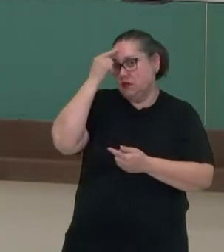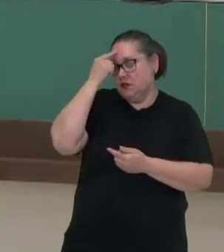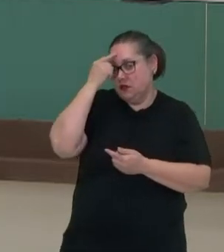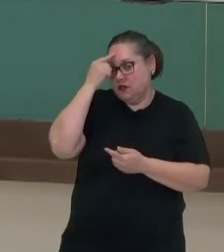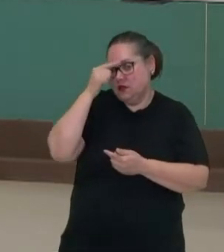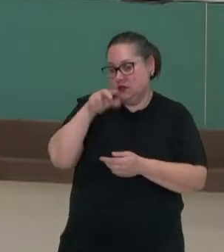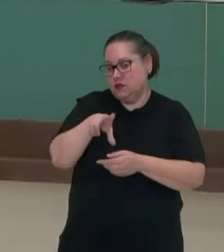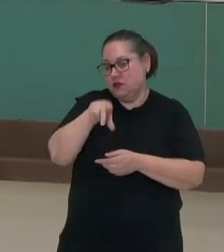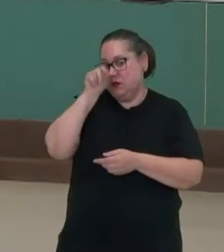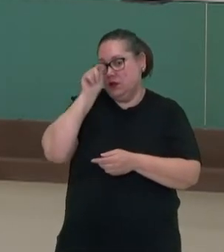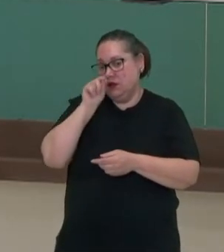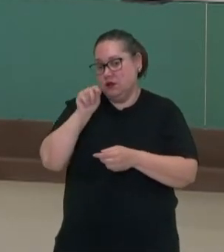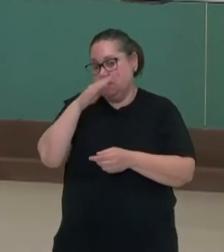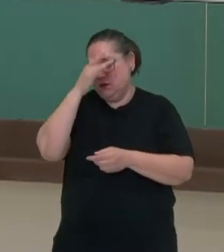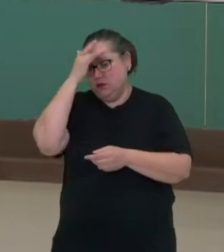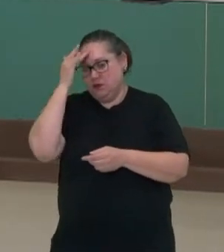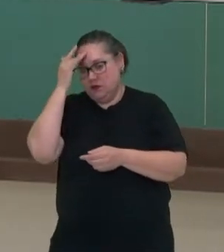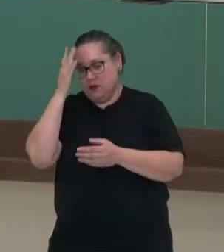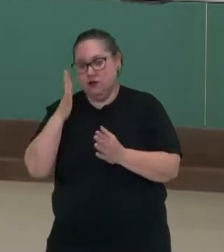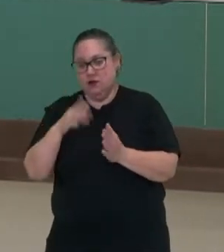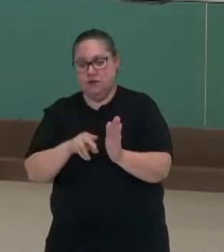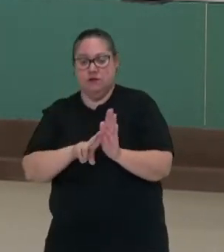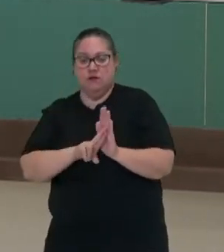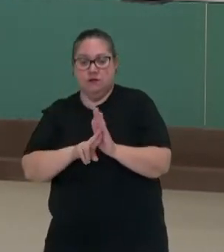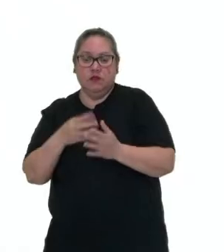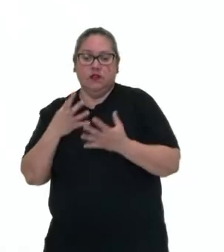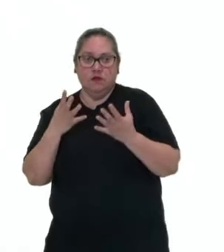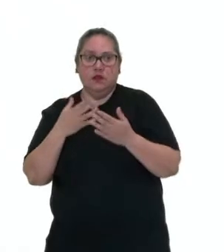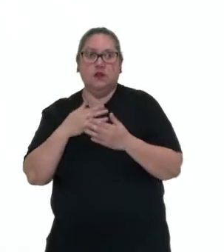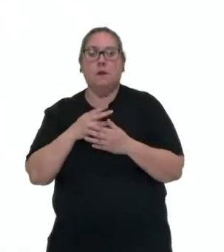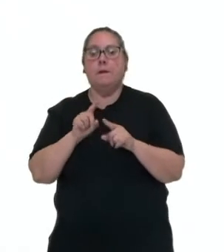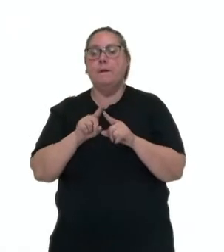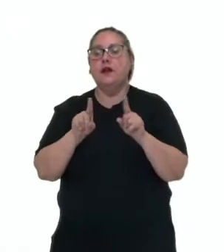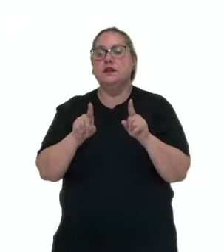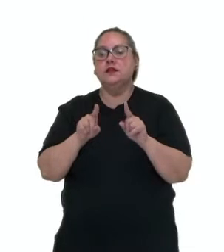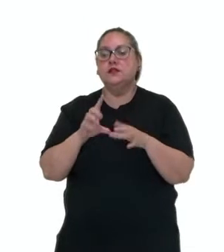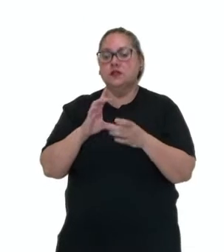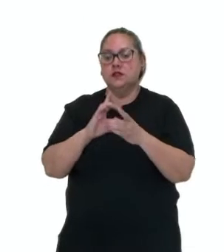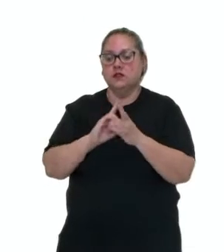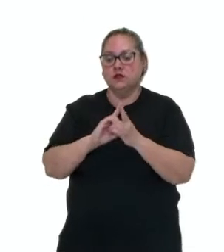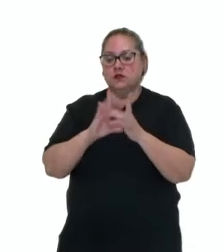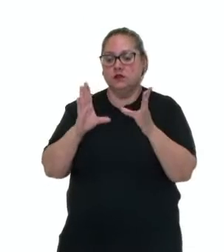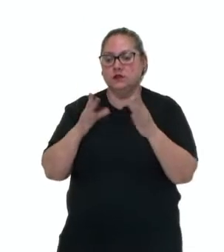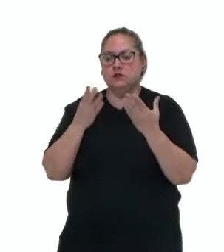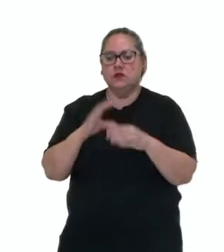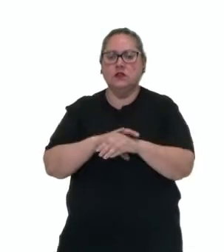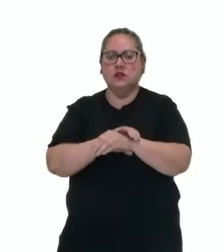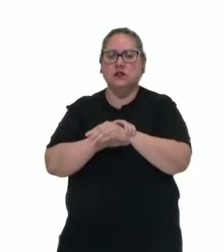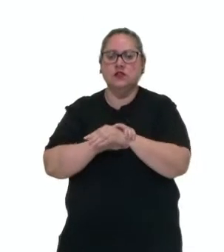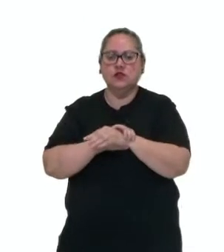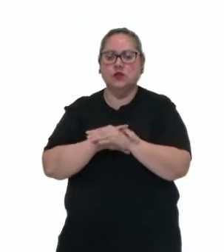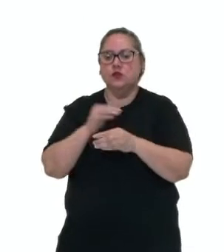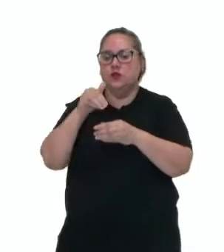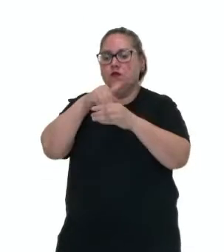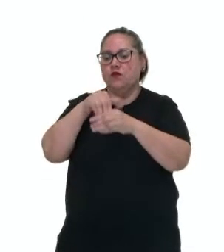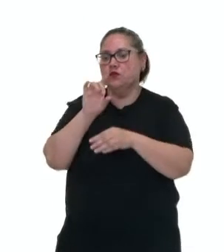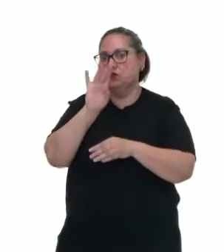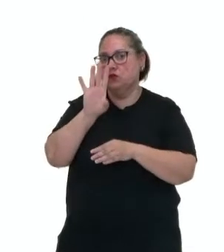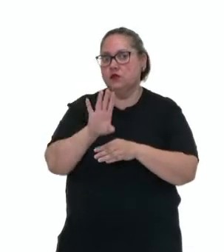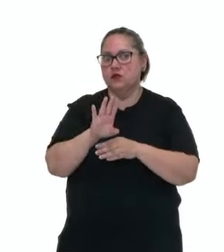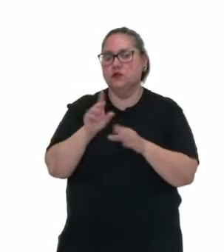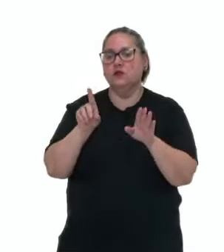escolher pessoas que representem os seus interesses. Porém, a democracia não está garantida apenas pelo voto. Nós temos